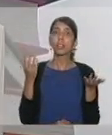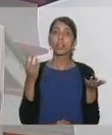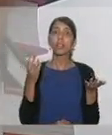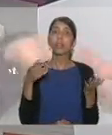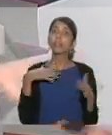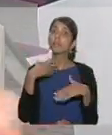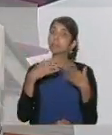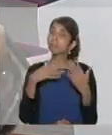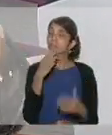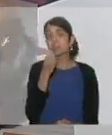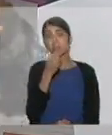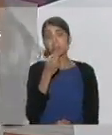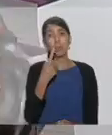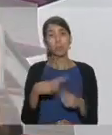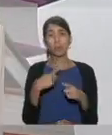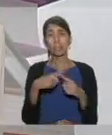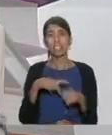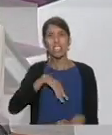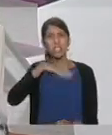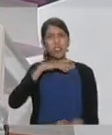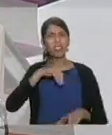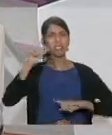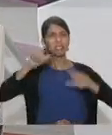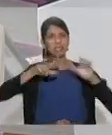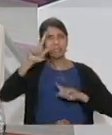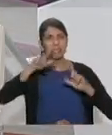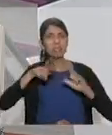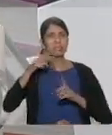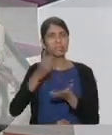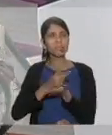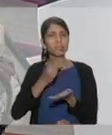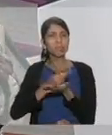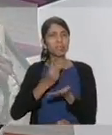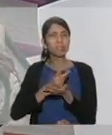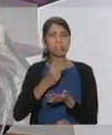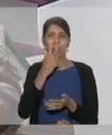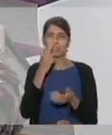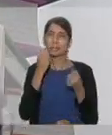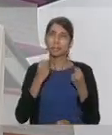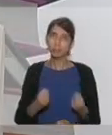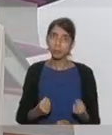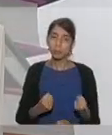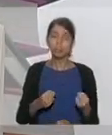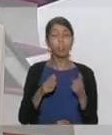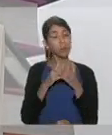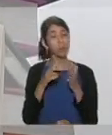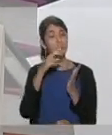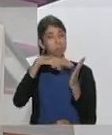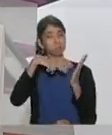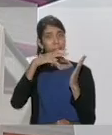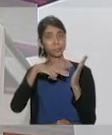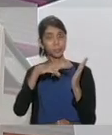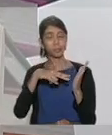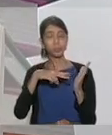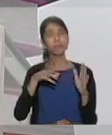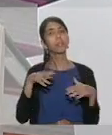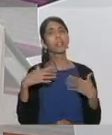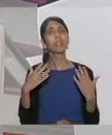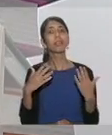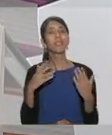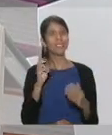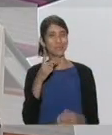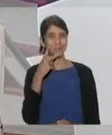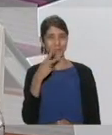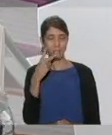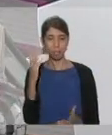enfim. Tá bom, né? Porque eu não aguentava mais ver televisão, aquela coisa toda, foi muito pesado. Então eu comecei a ler. E